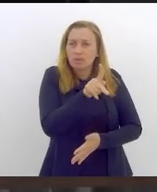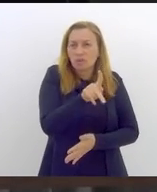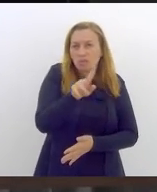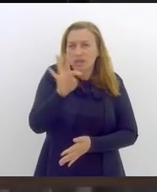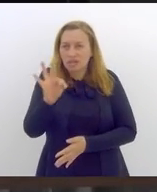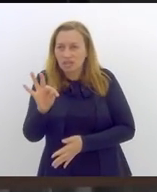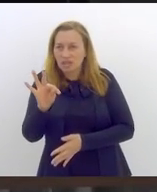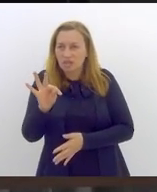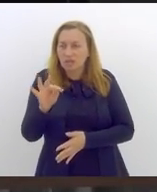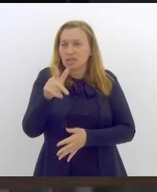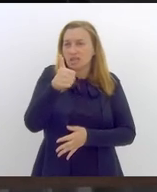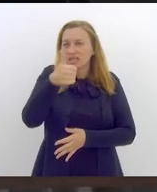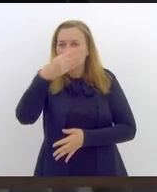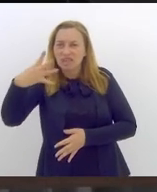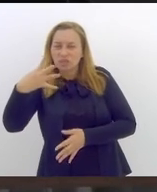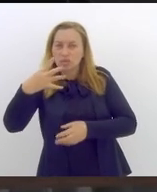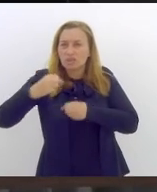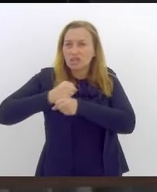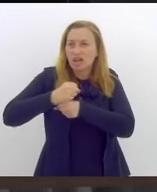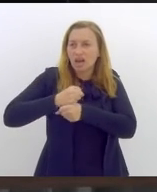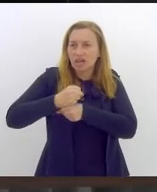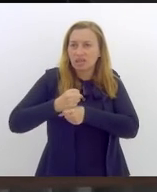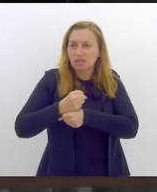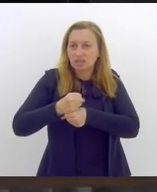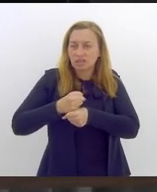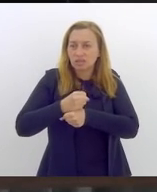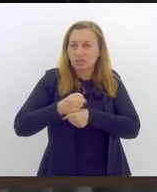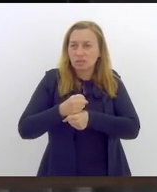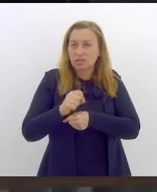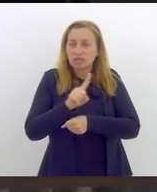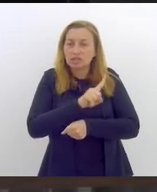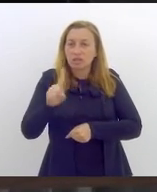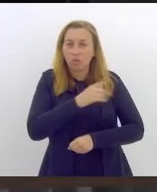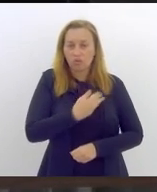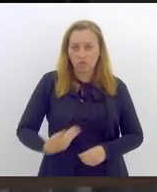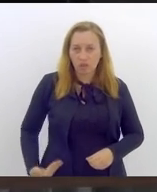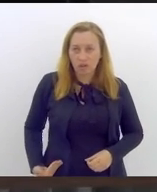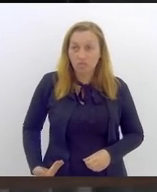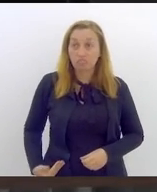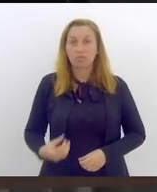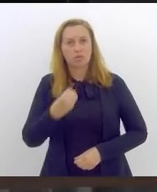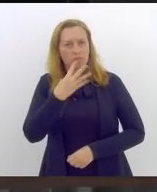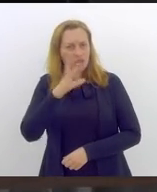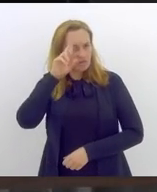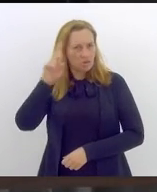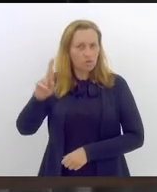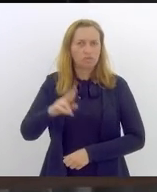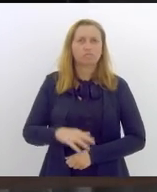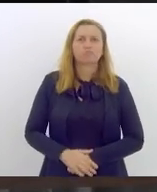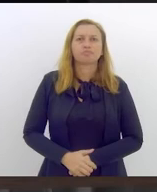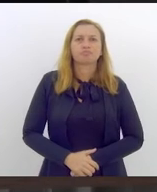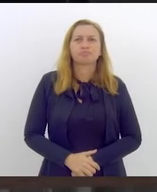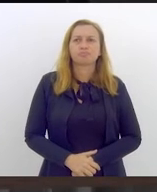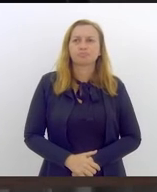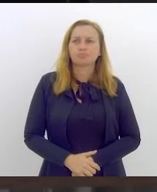PT nos seus 14 anos de desgoverno pois bem senhores